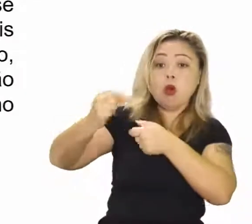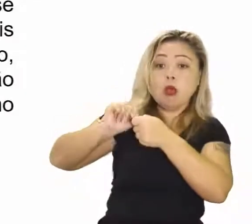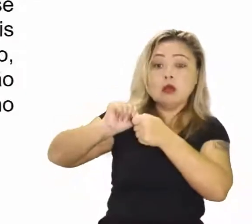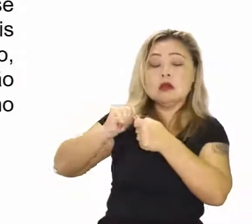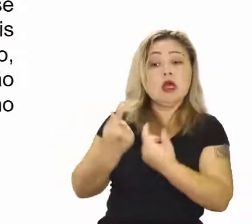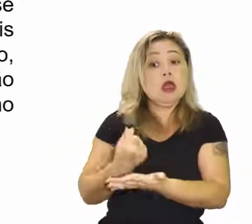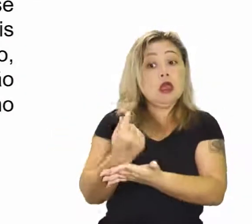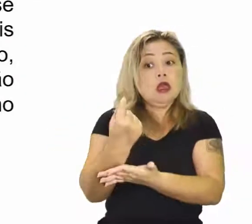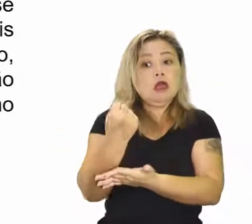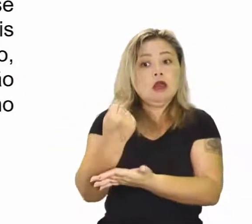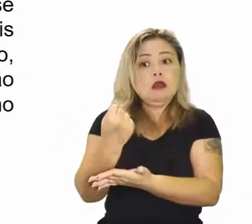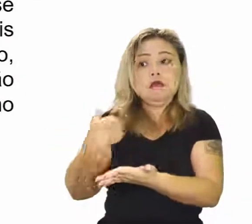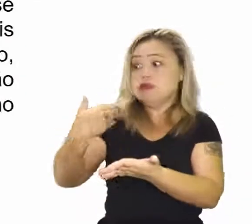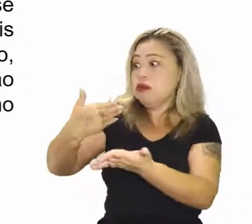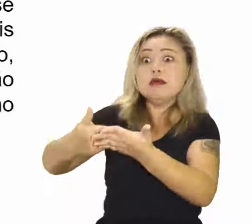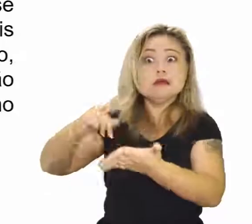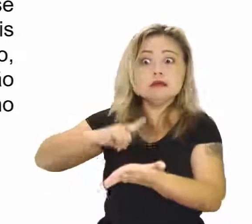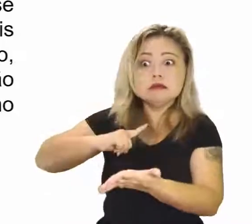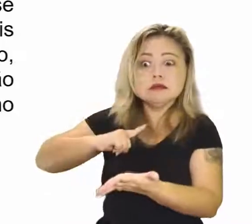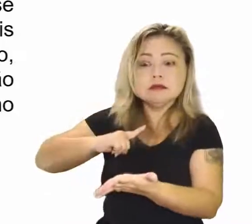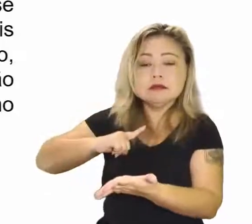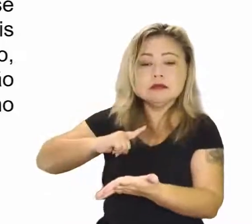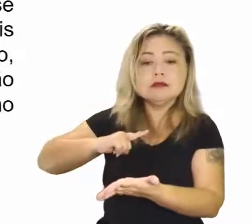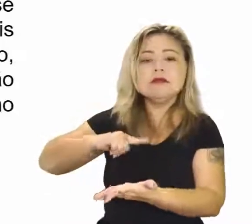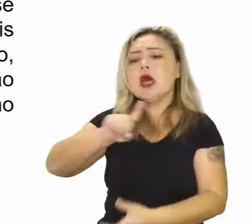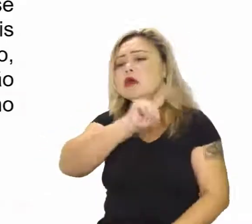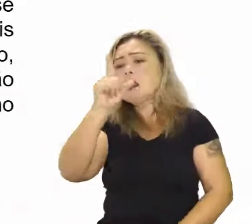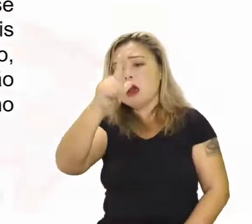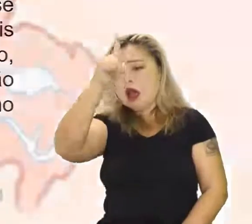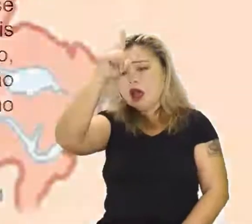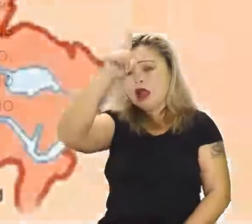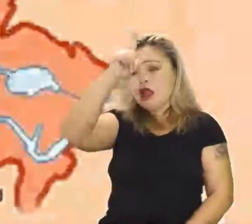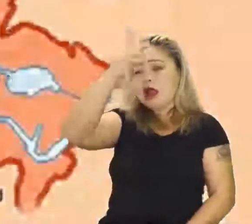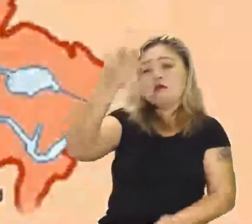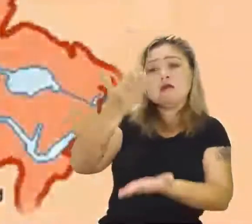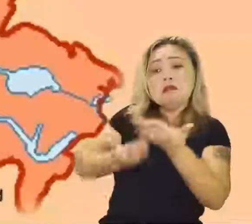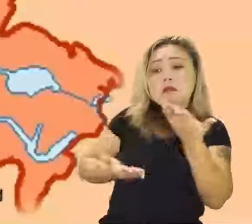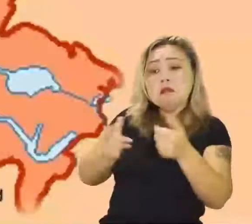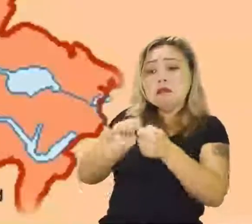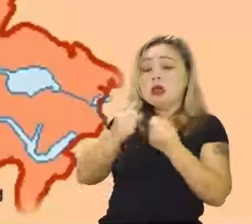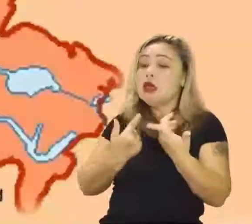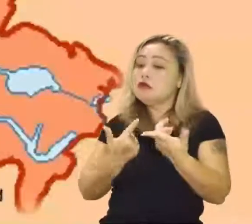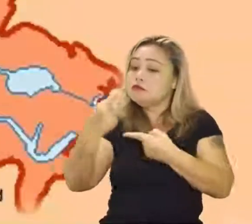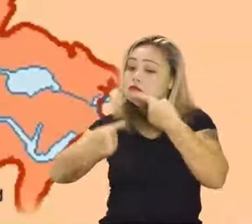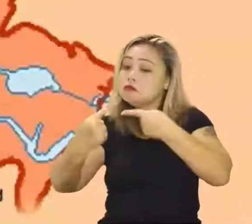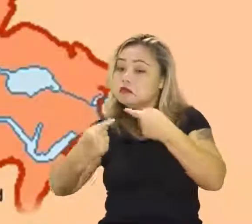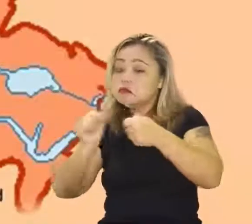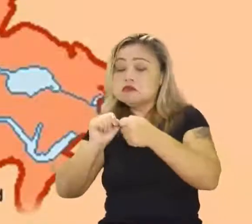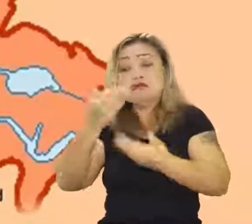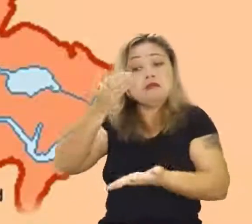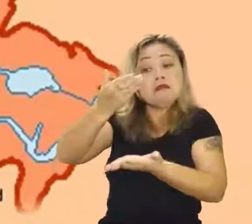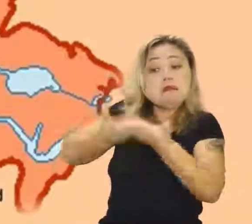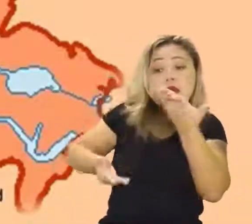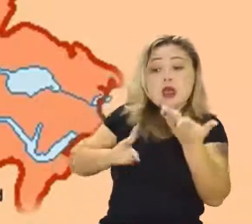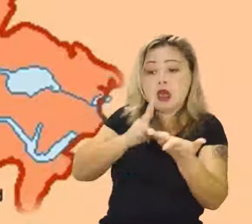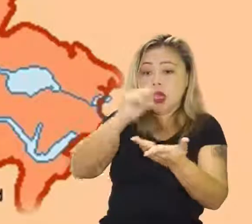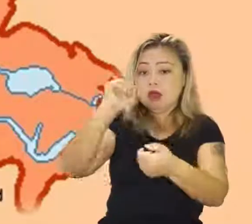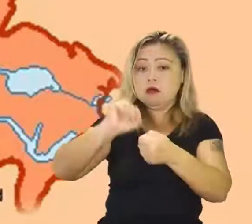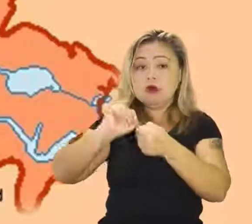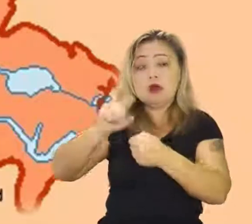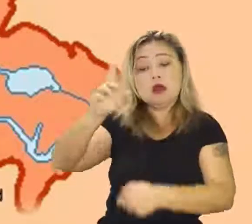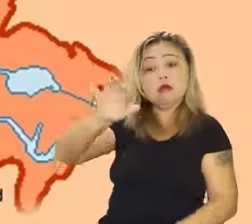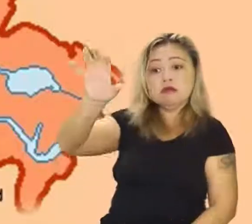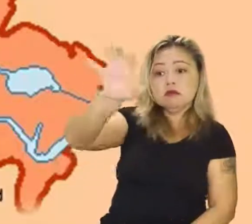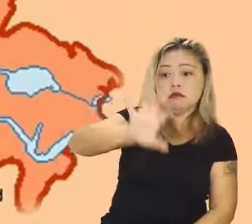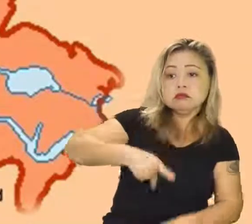então. Então, alunos, aqui a Alemanha, ela perde o seu poder político. Ela perde seu poder político e aqui os